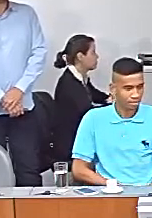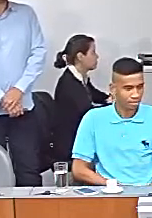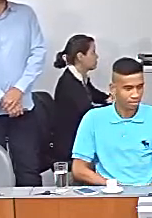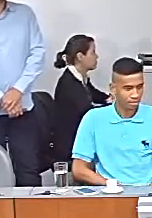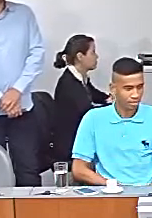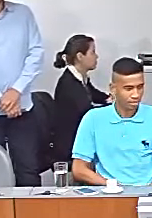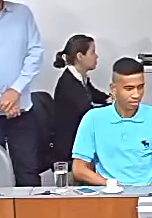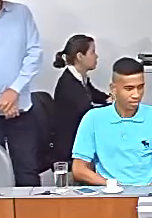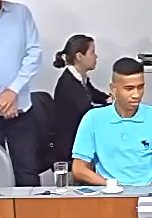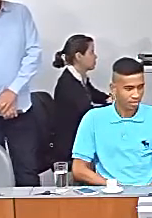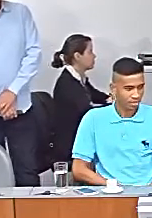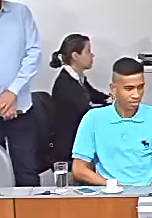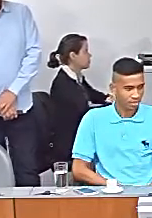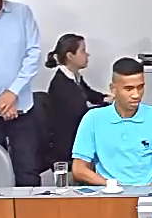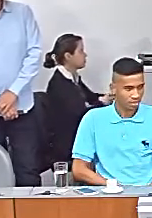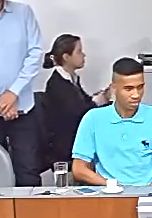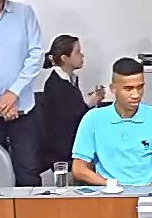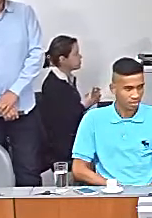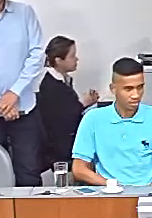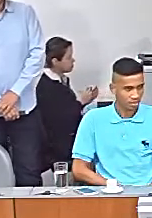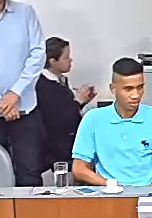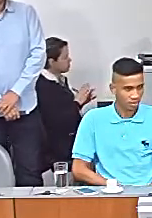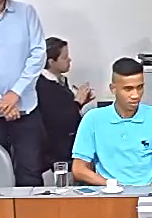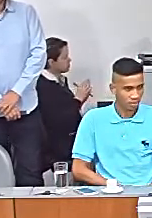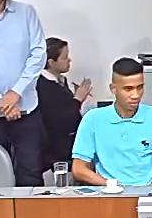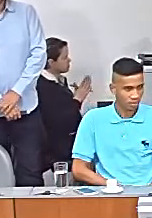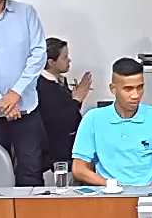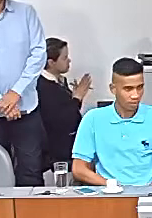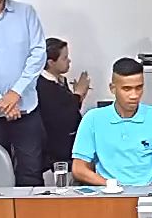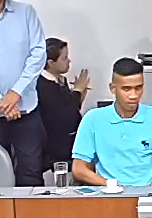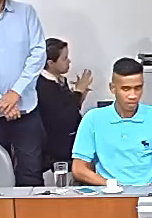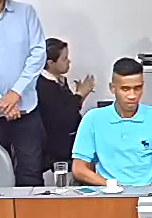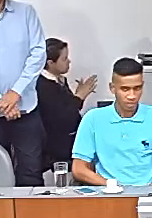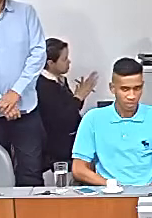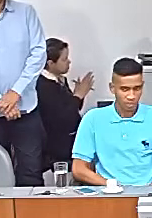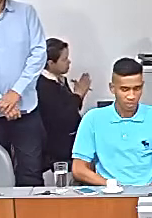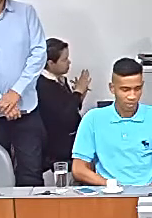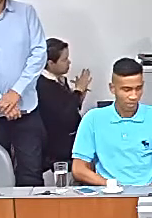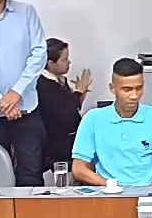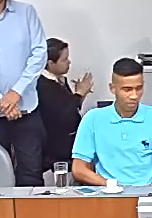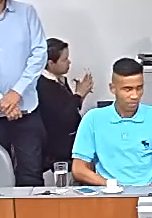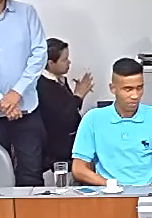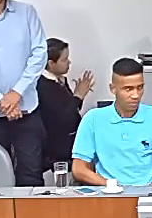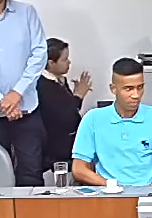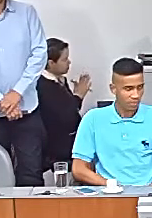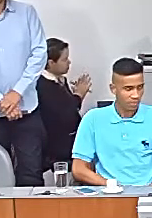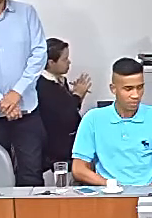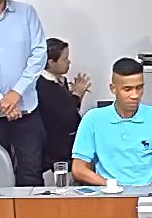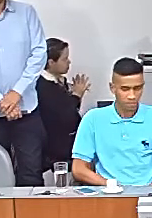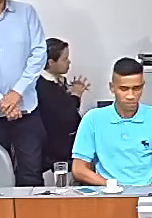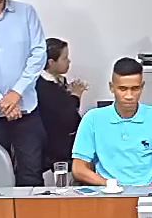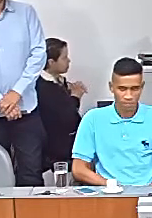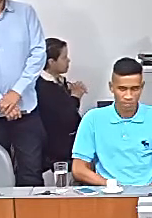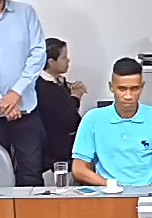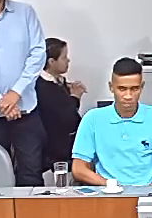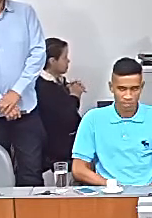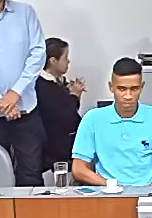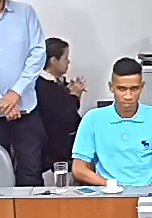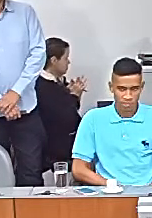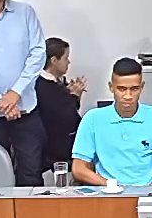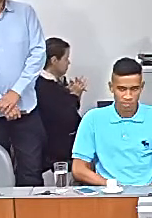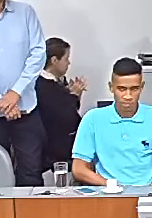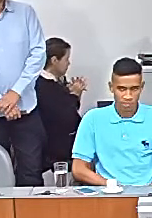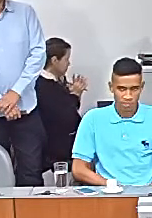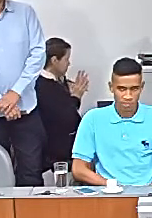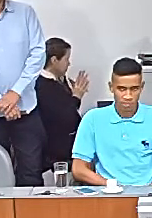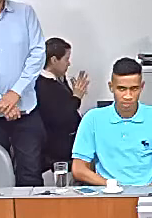o deputado Nozinho, um deputado que nos oferece,